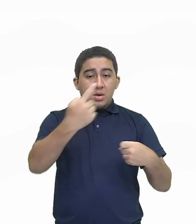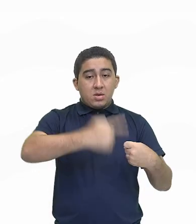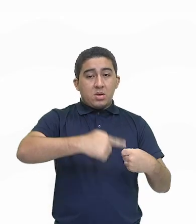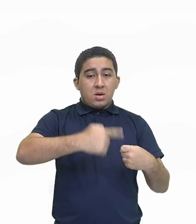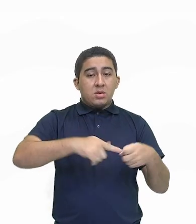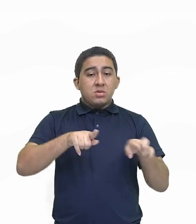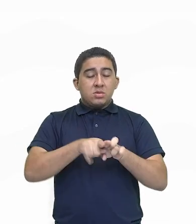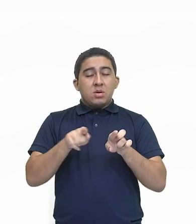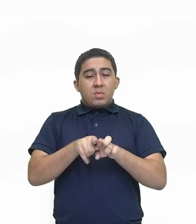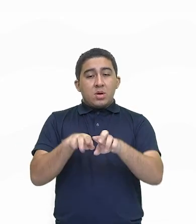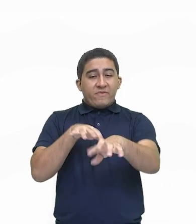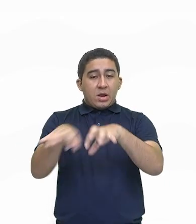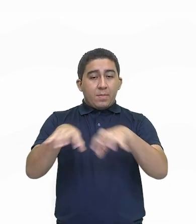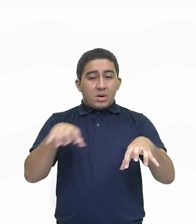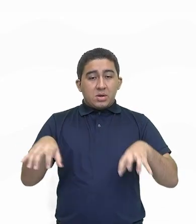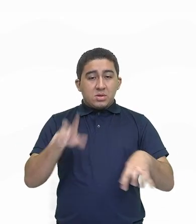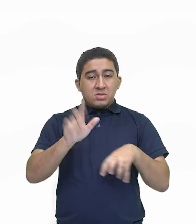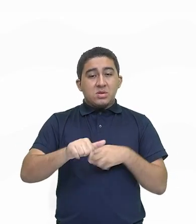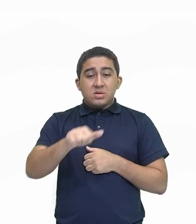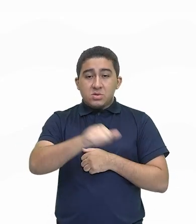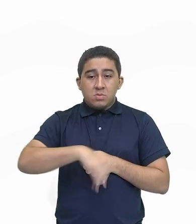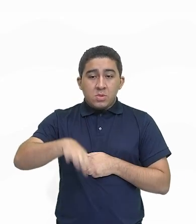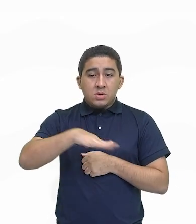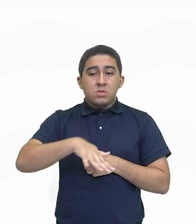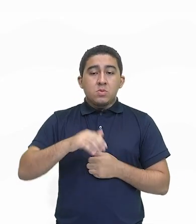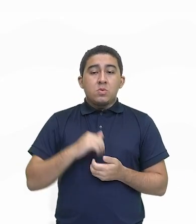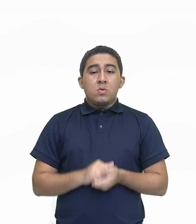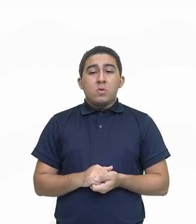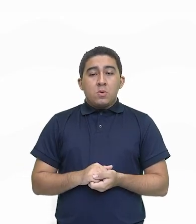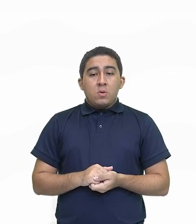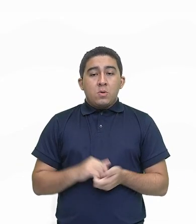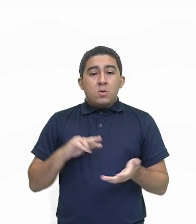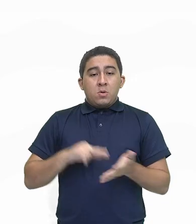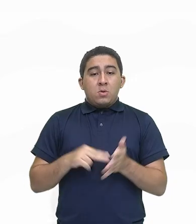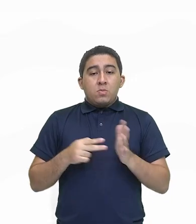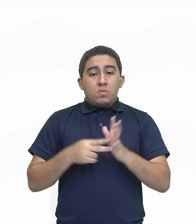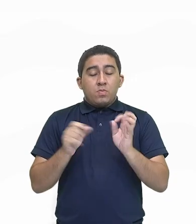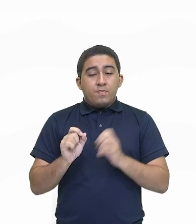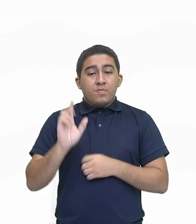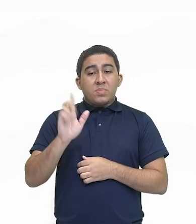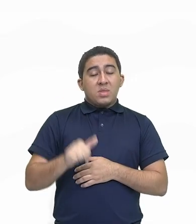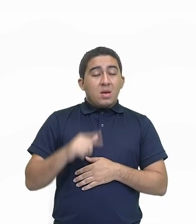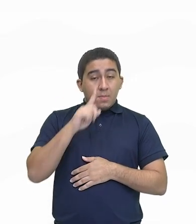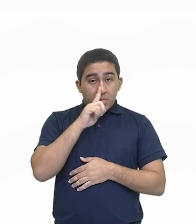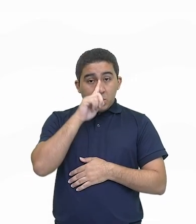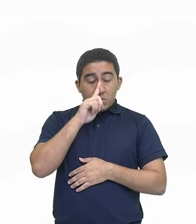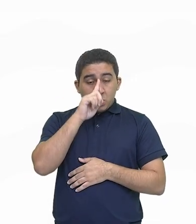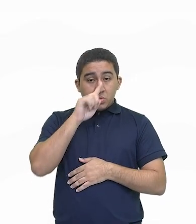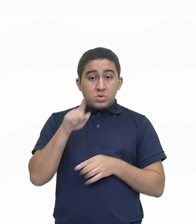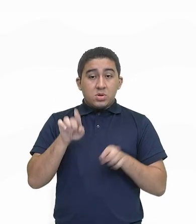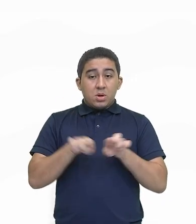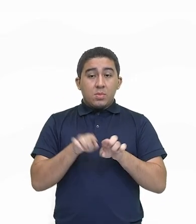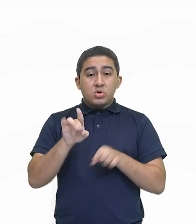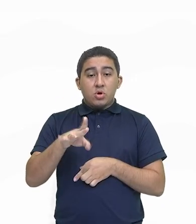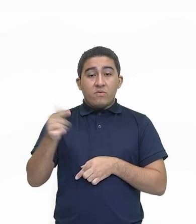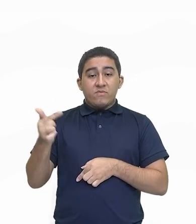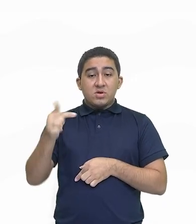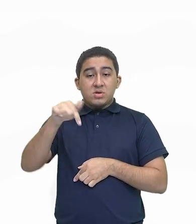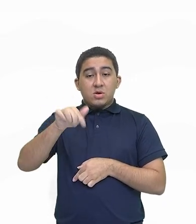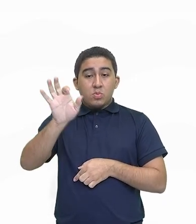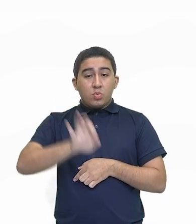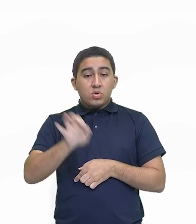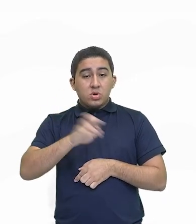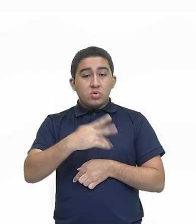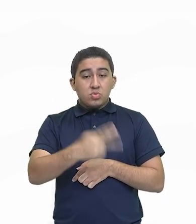cidades, fragmentação dessas porções de floresta, é uma das grandes ameaças e apenas 27%